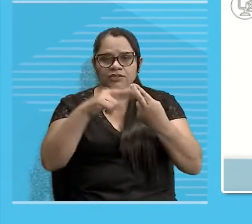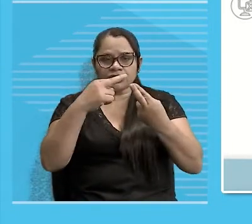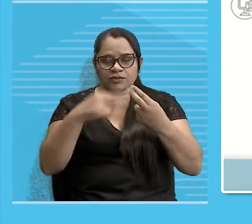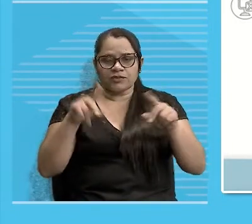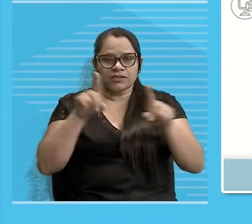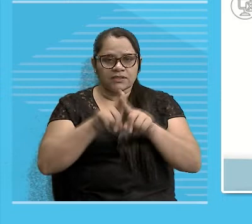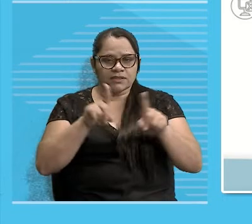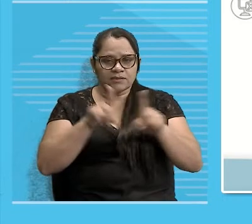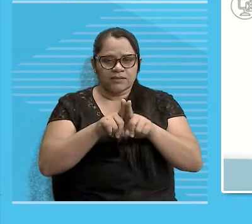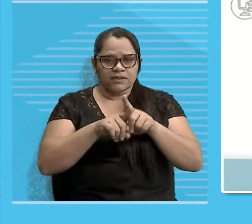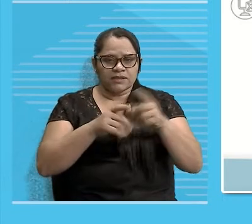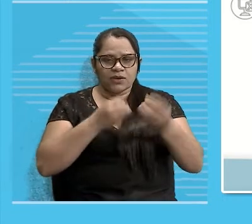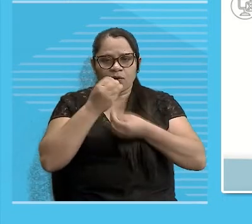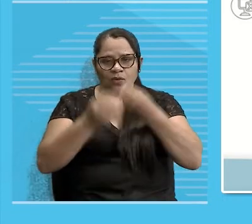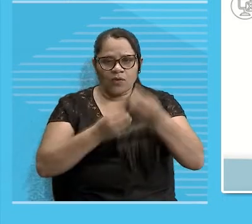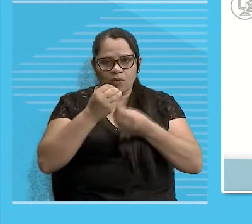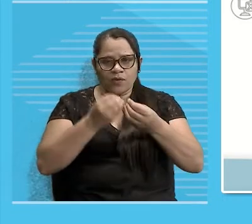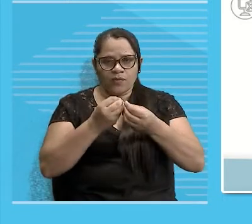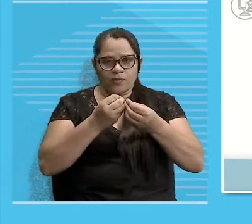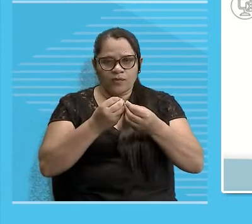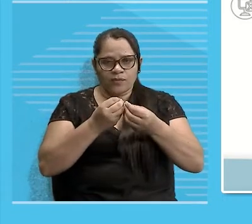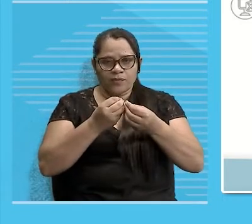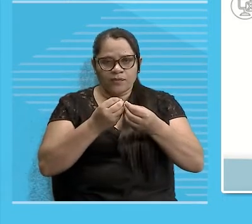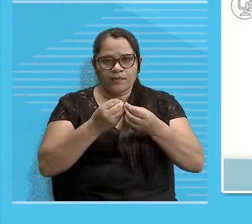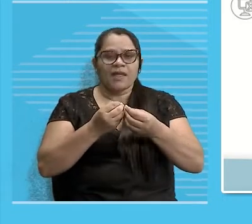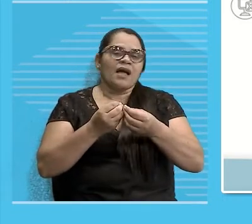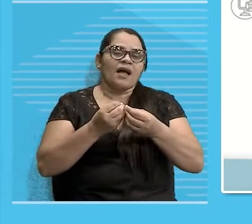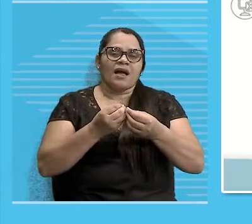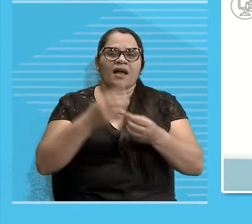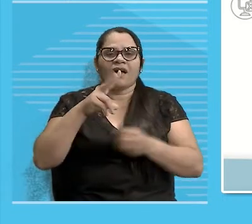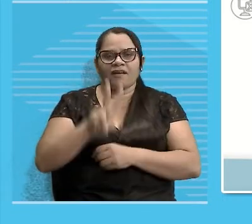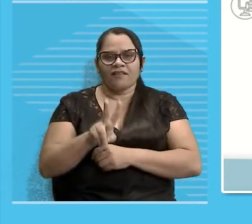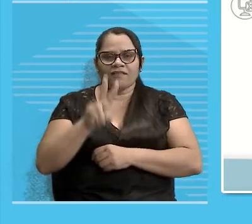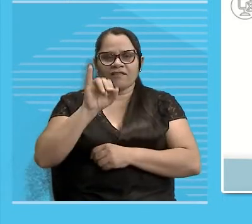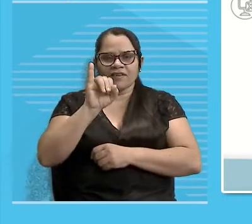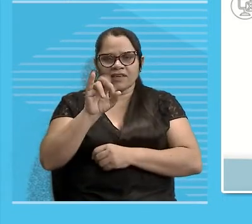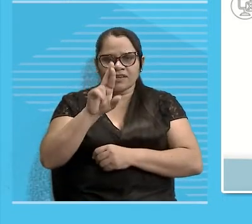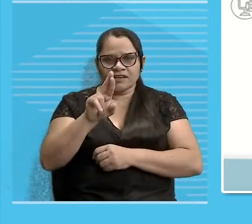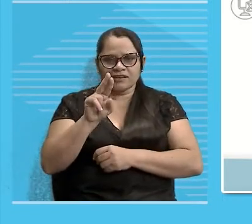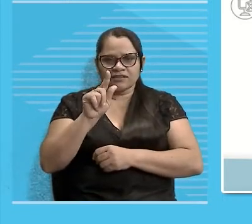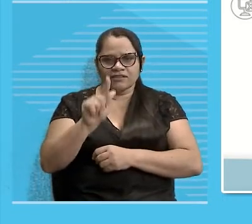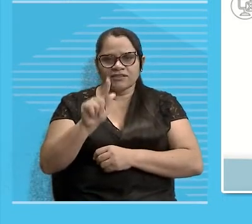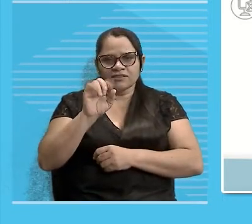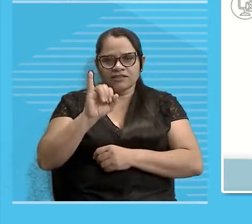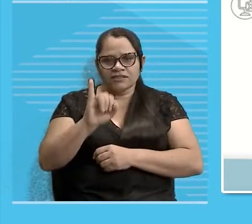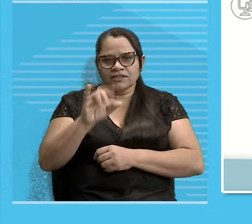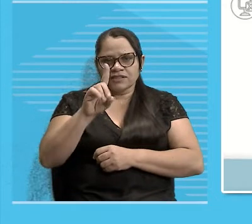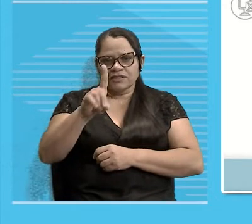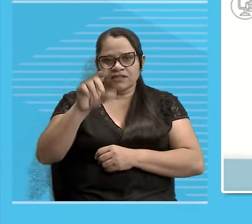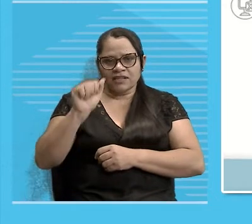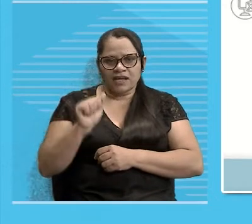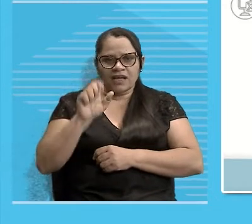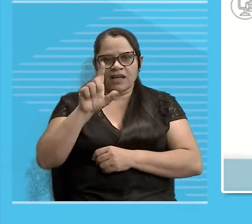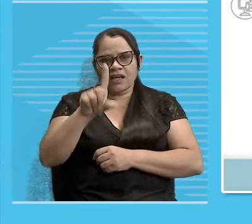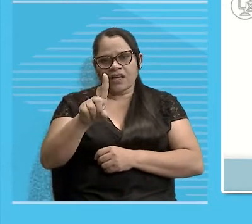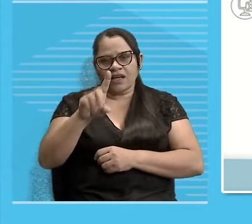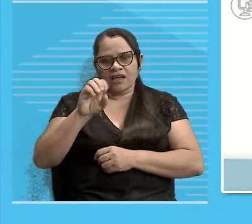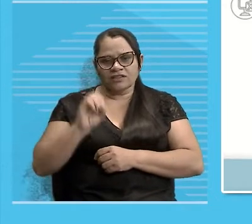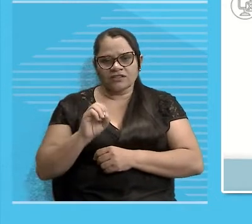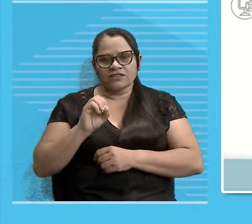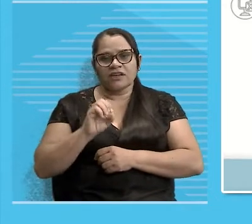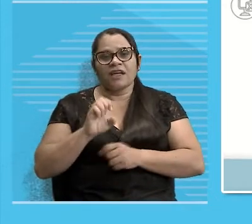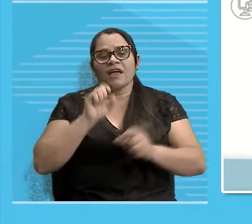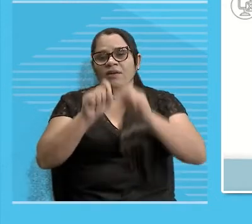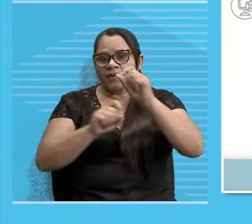também. A virgindade, antigamente, era algo, era uma lei. Por exemplo, a mulher... Olha, a